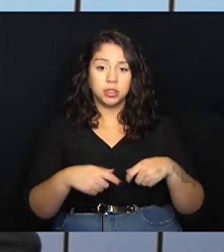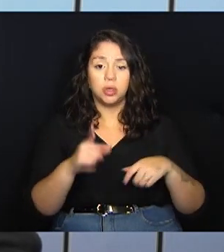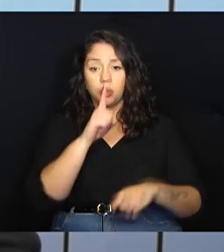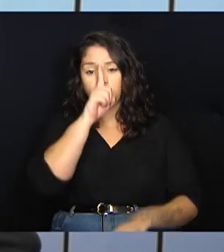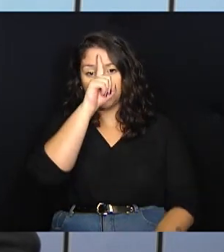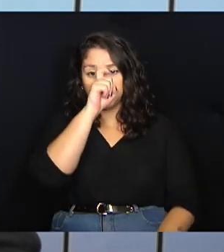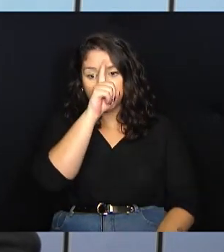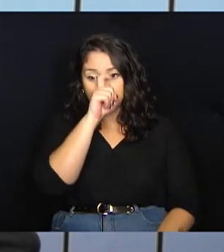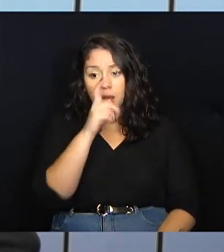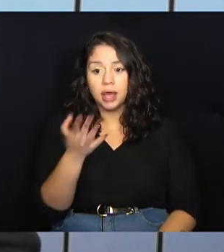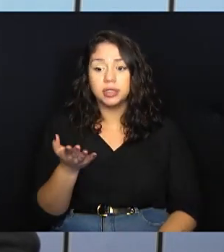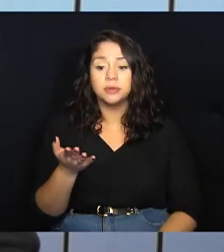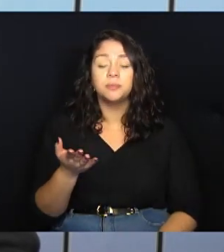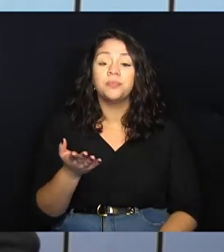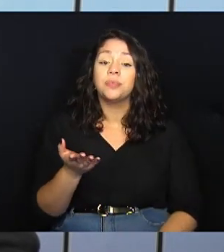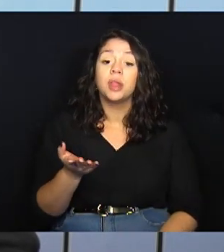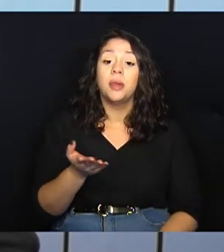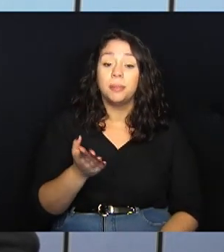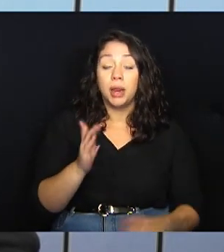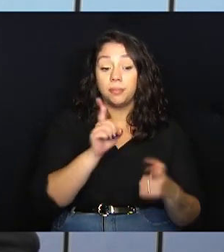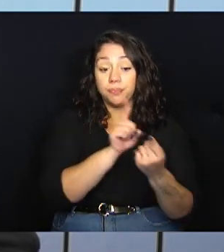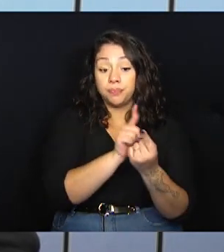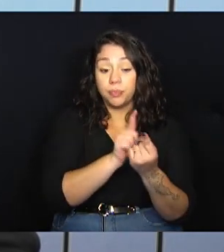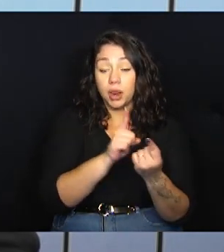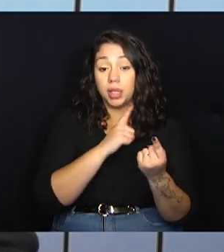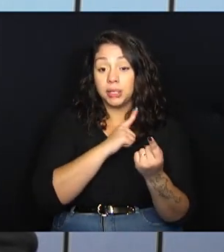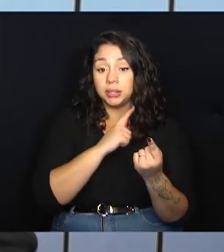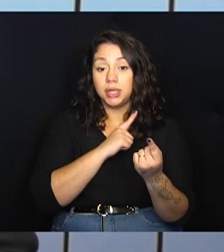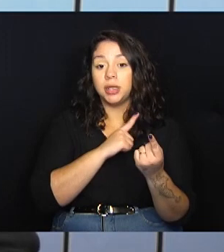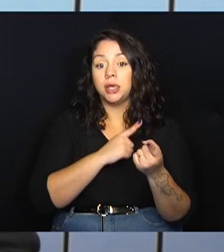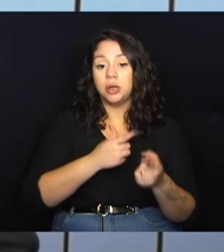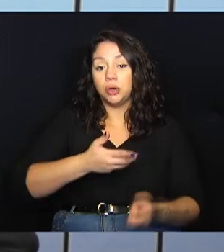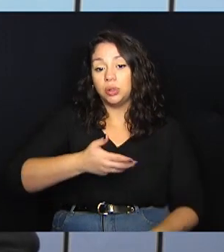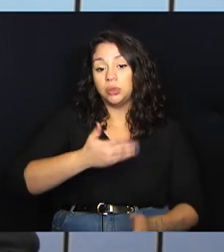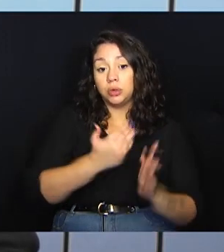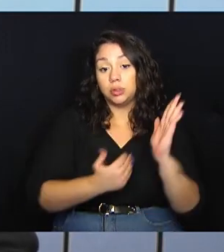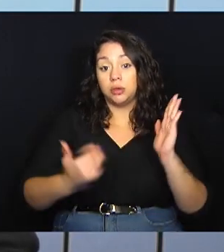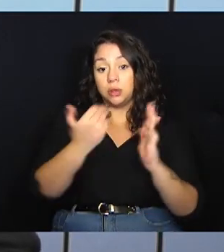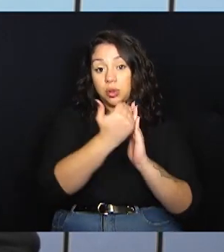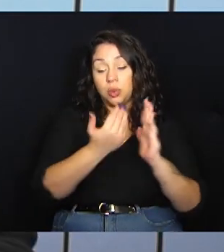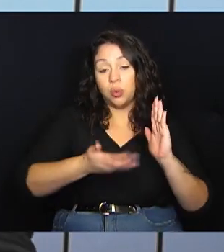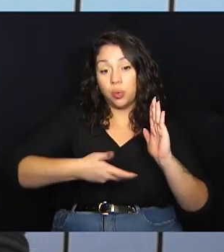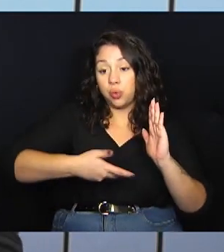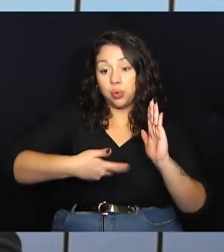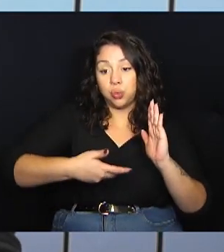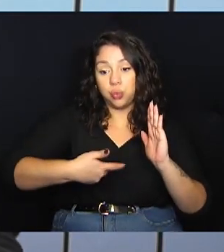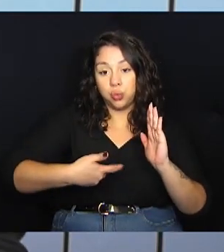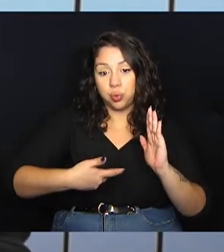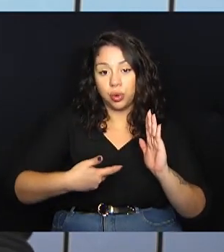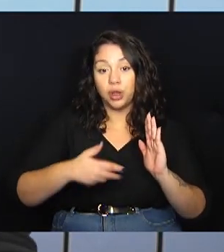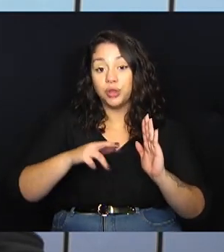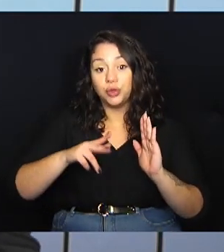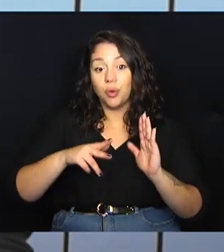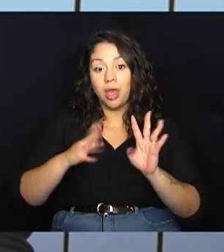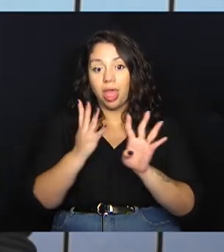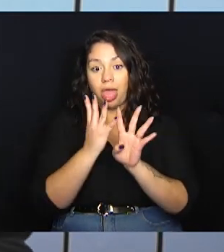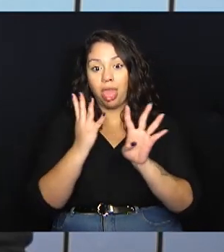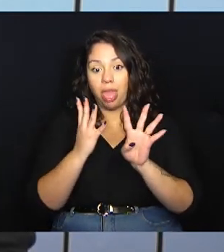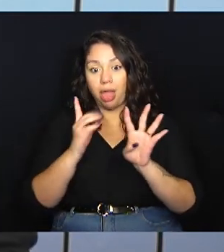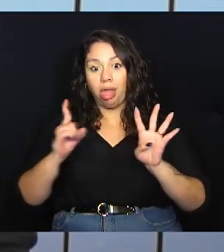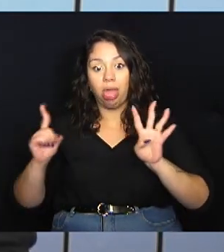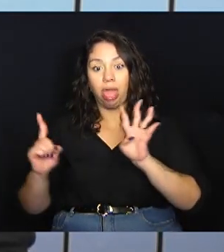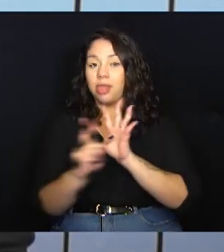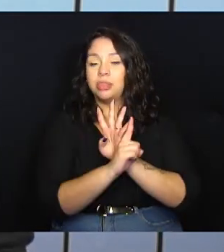né? Para que o atendimento tenha uma certa prioridade. Nós não passamos nenhuma criança na frente, porque toda